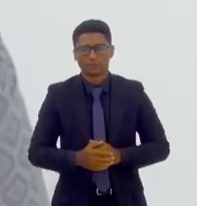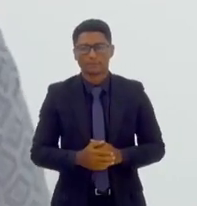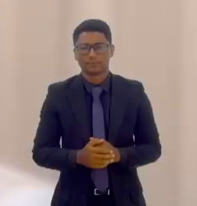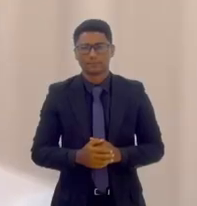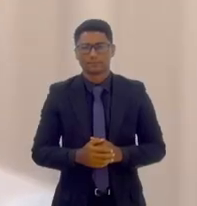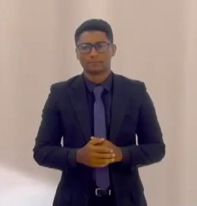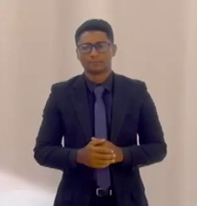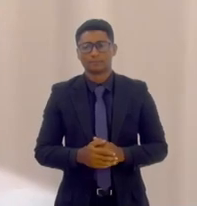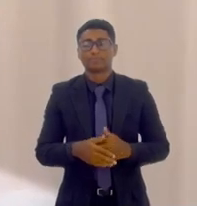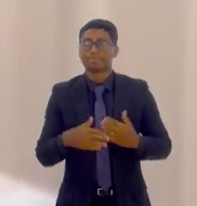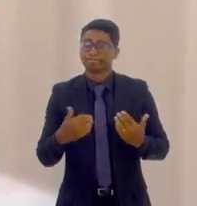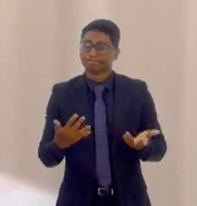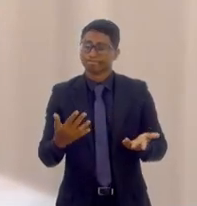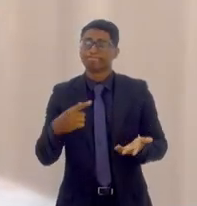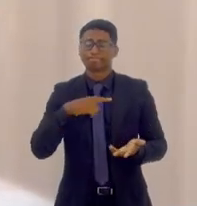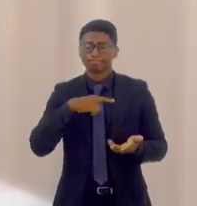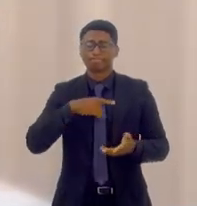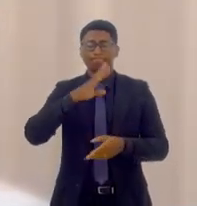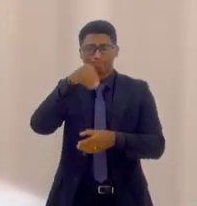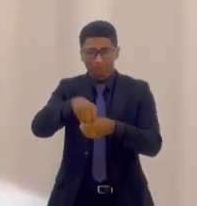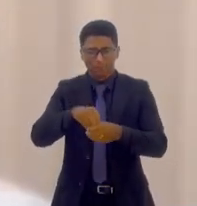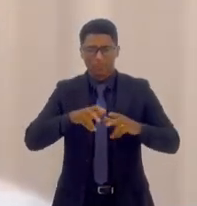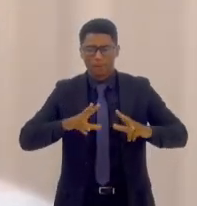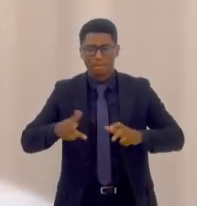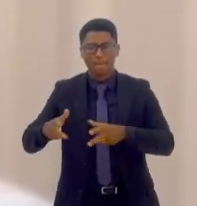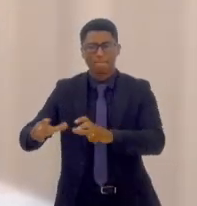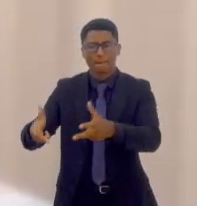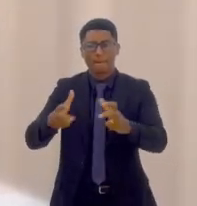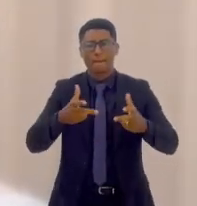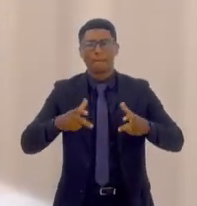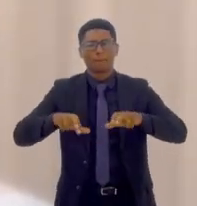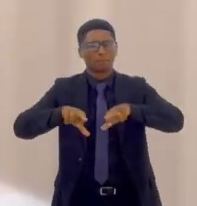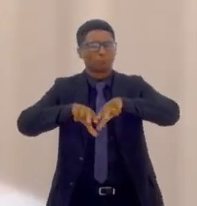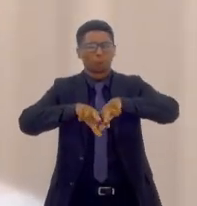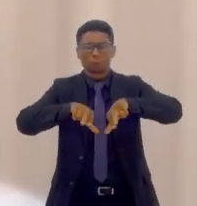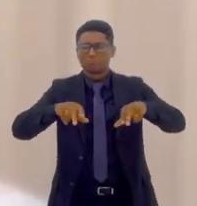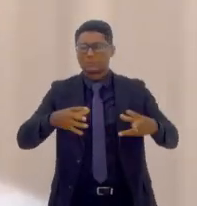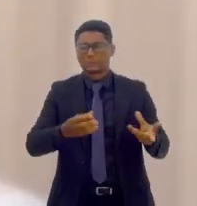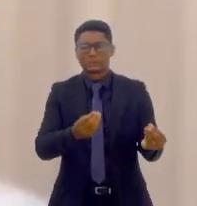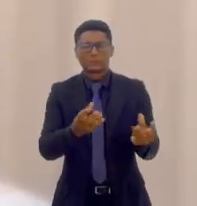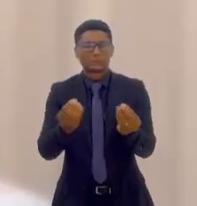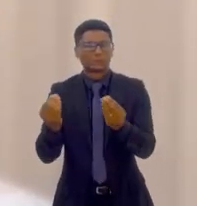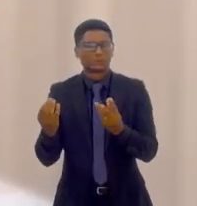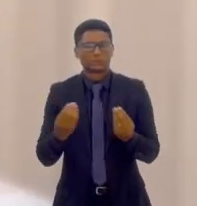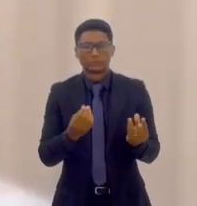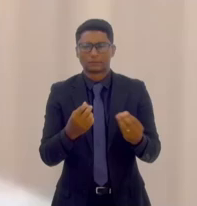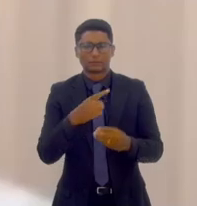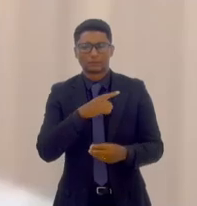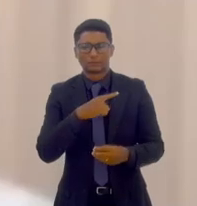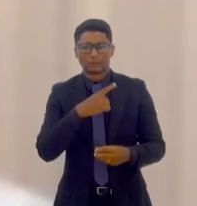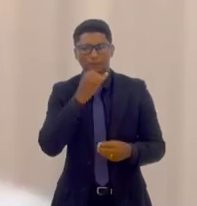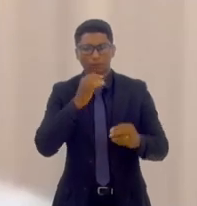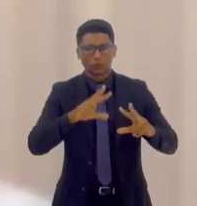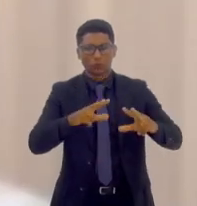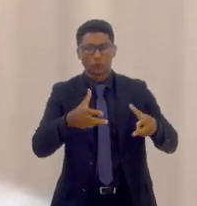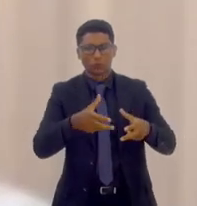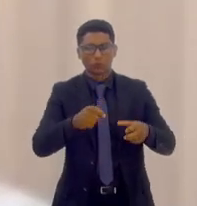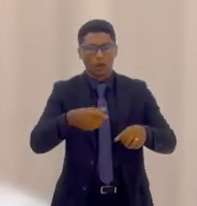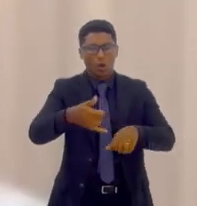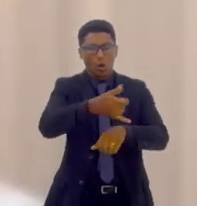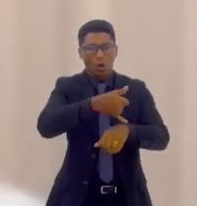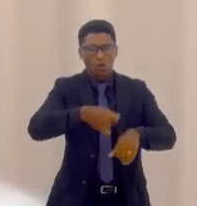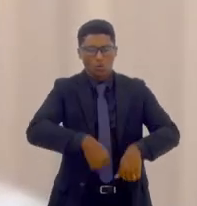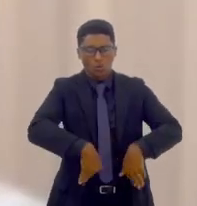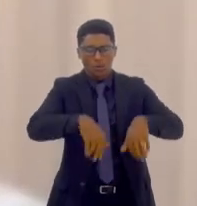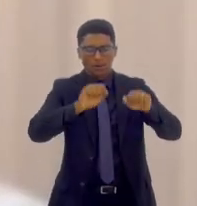instituição? Nós temos diversos comitês, sim, são muitos comitês. Temos o Comitê de Óleo e